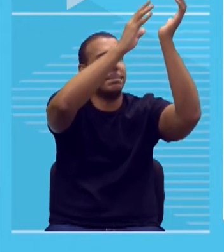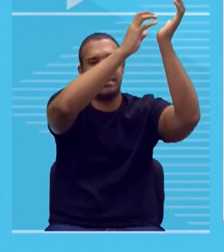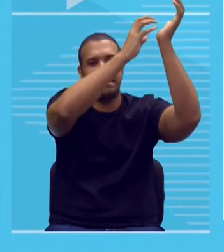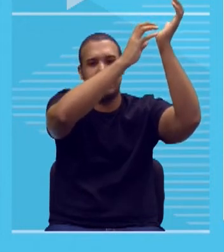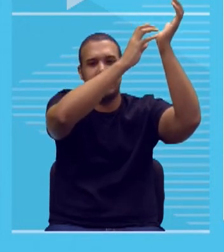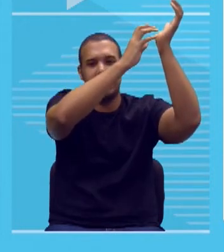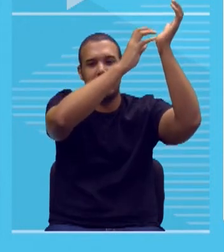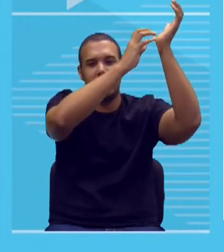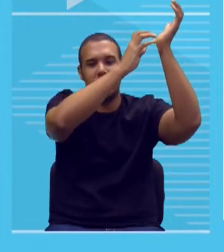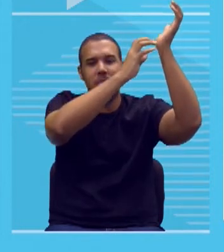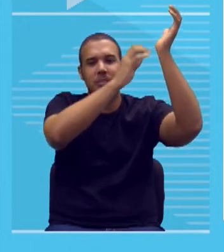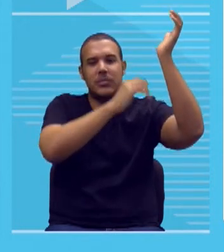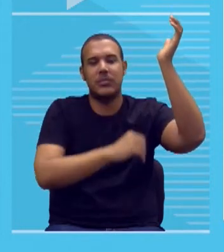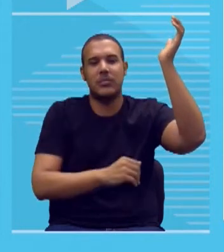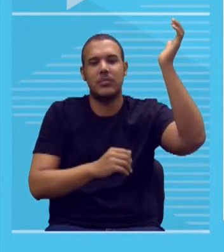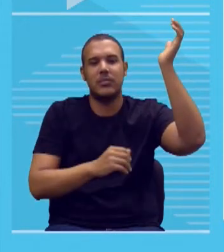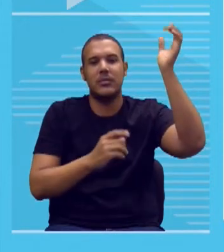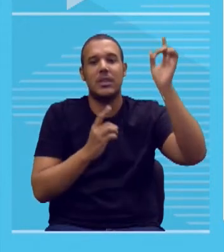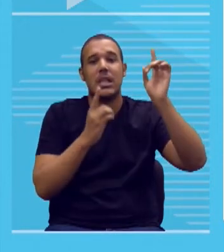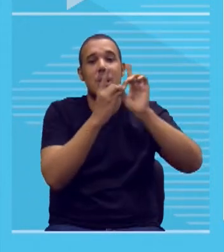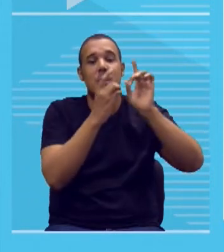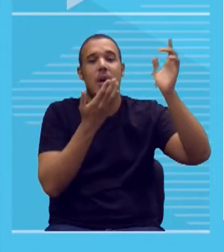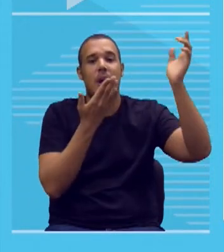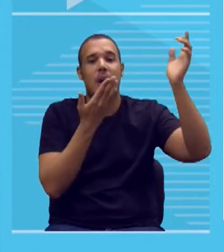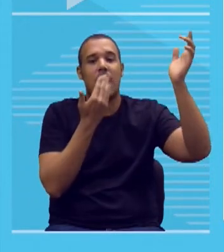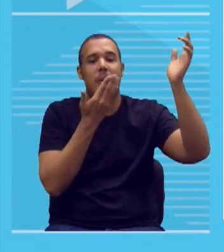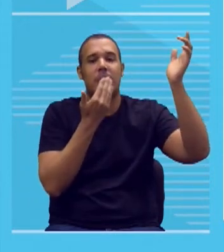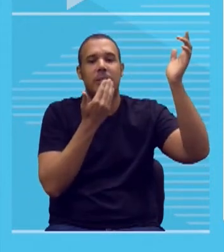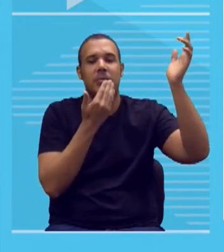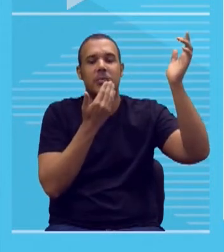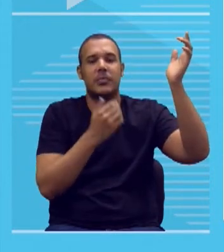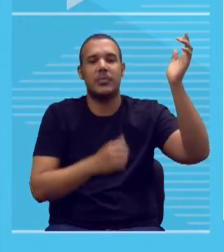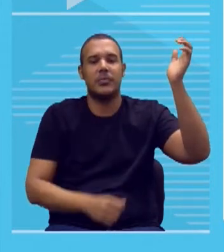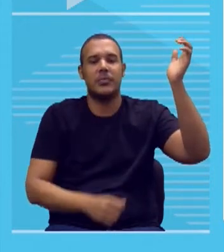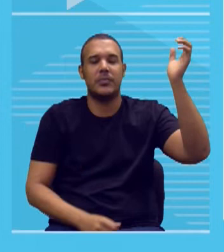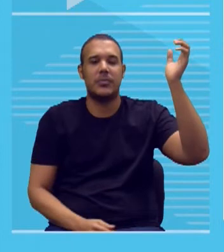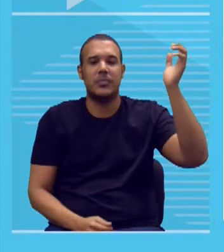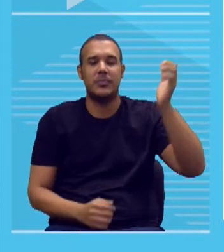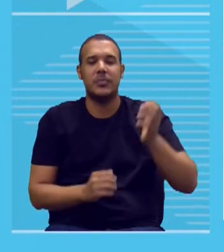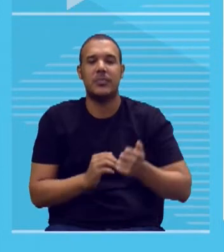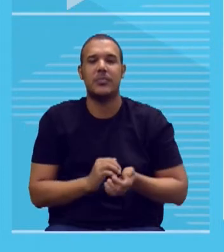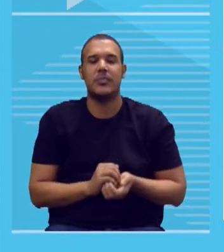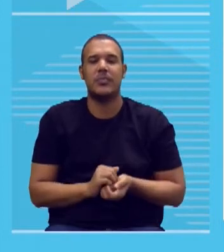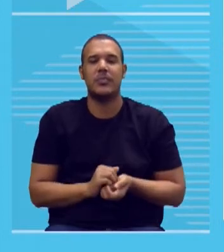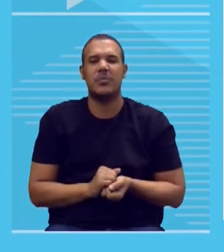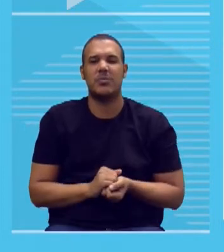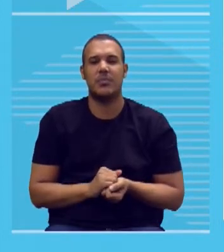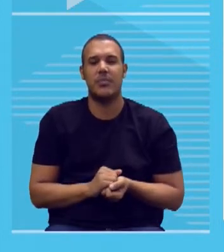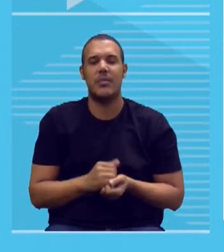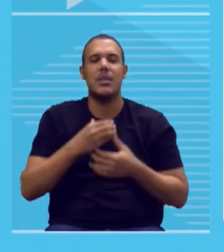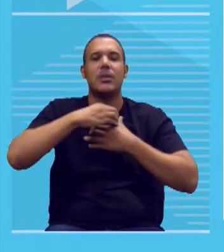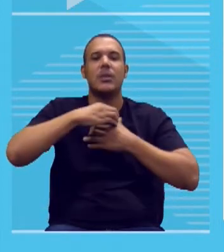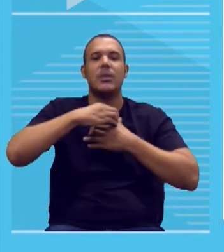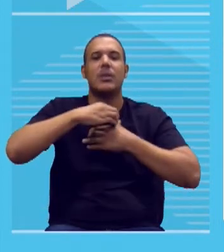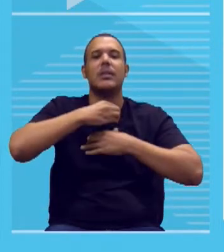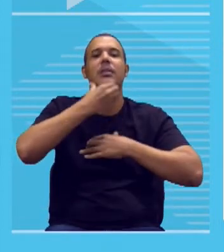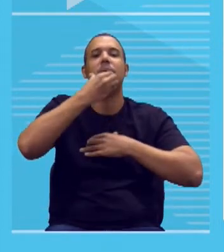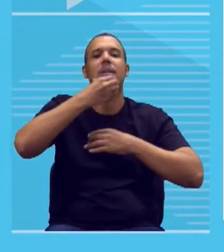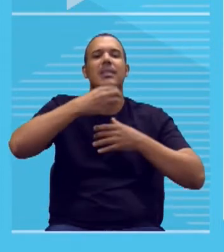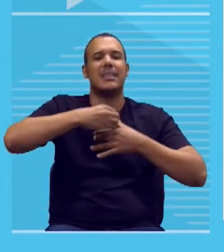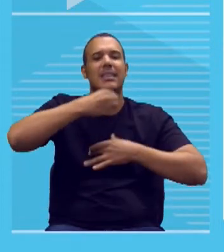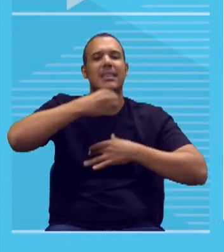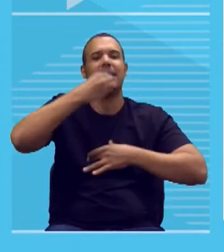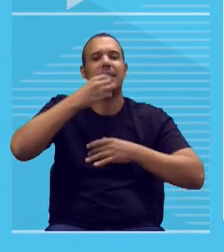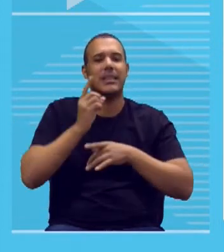altas encontra o alimento Oi e aí esse pescoço esticado